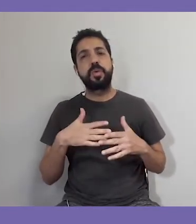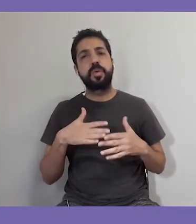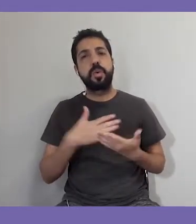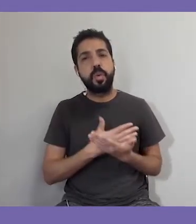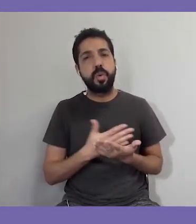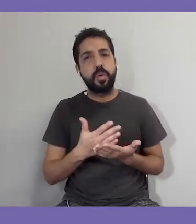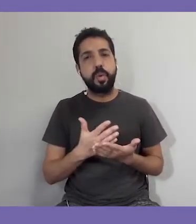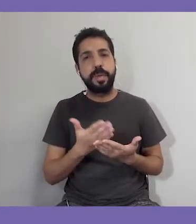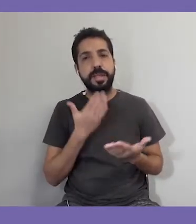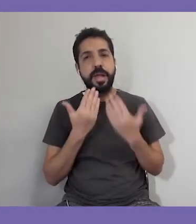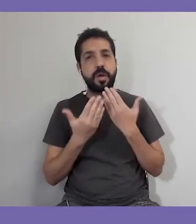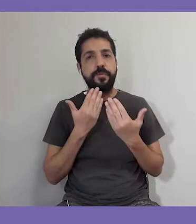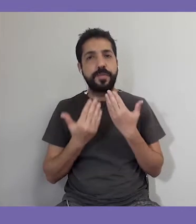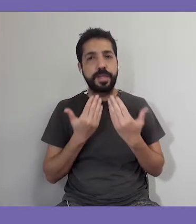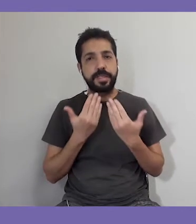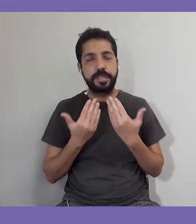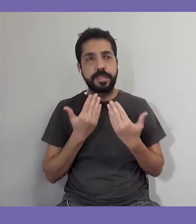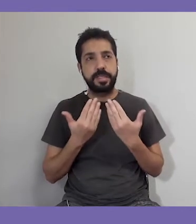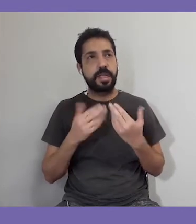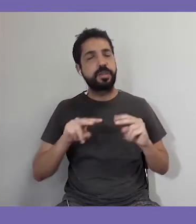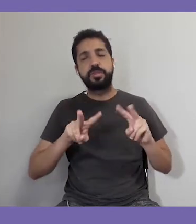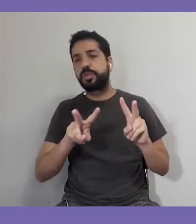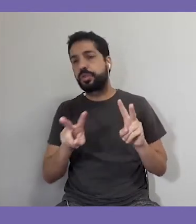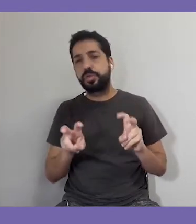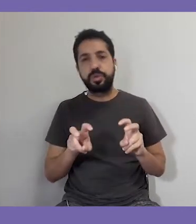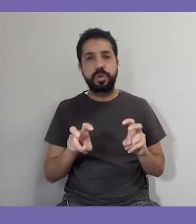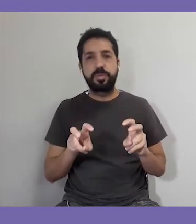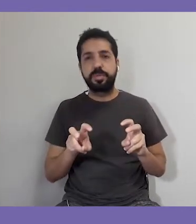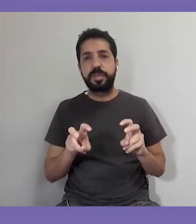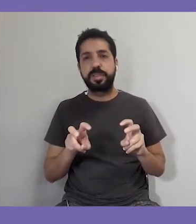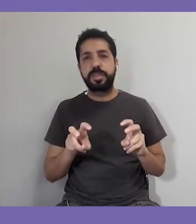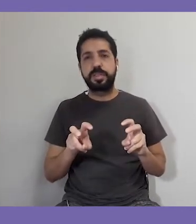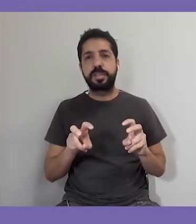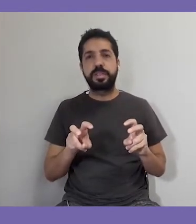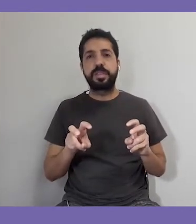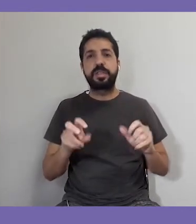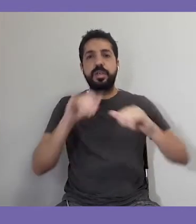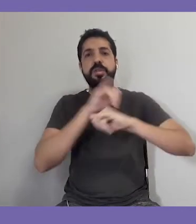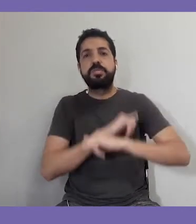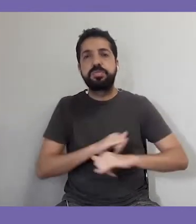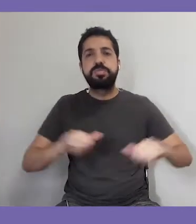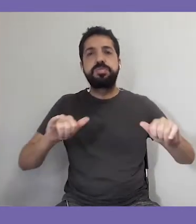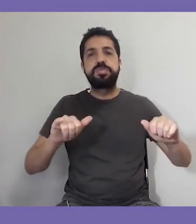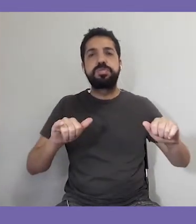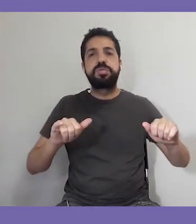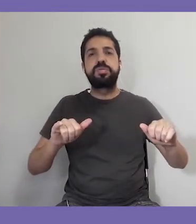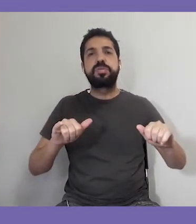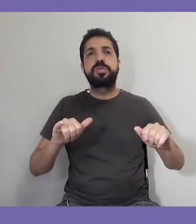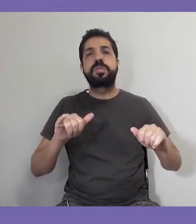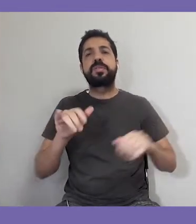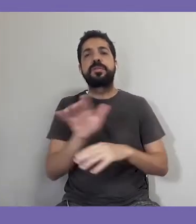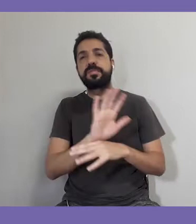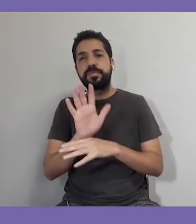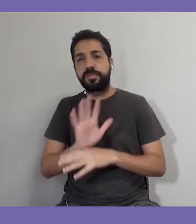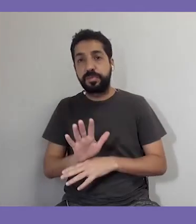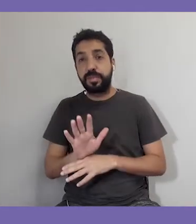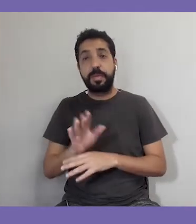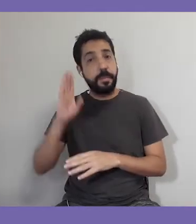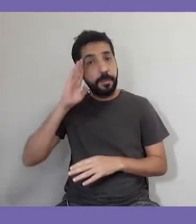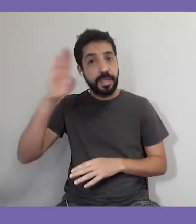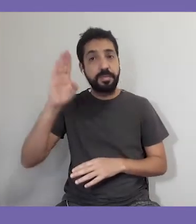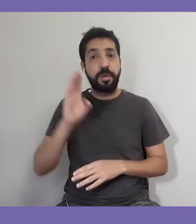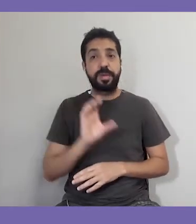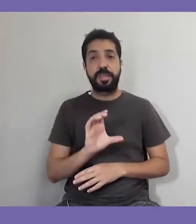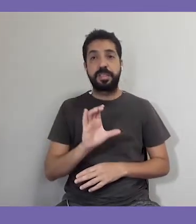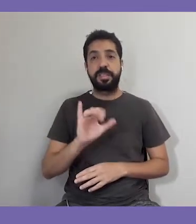gostaria de começar a nossa conversa falando um pouquinho sobre difusão audiovisual independente, principalmente